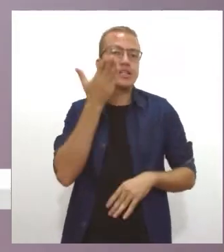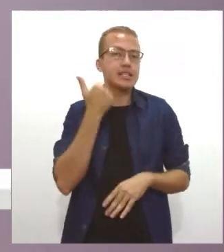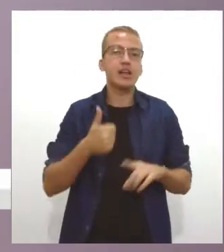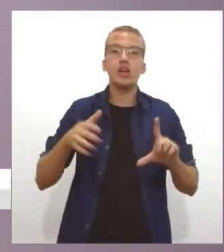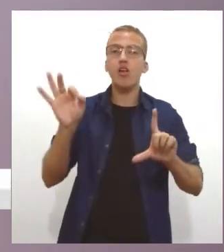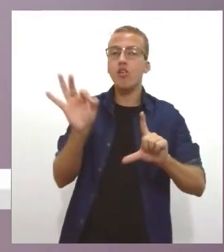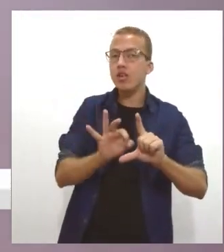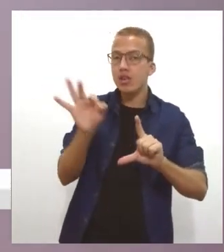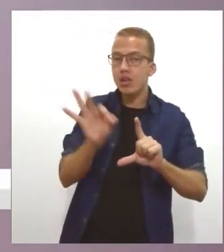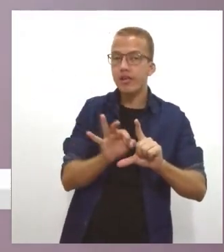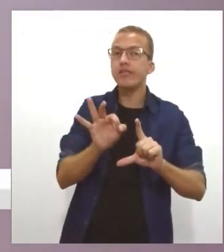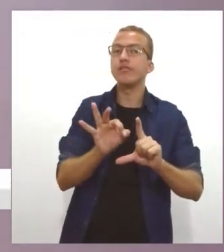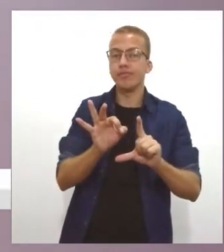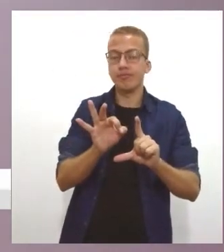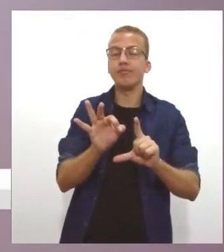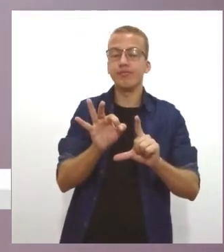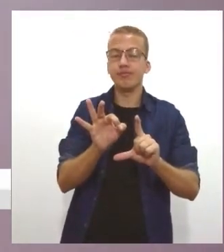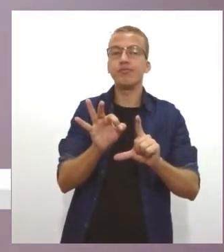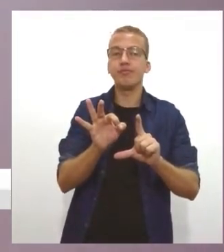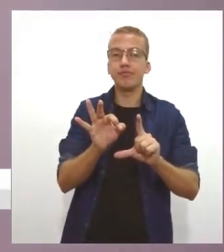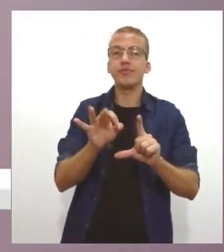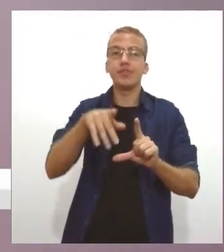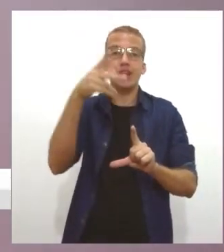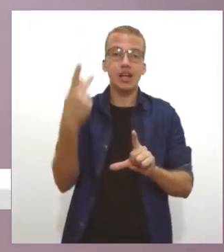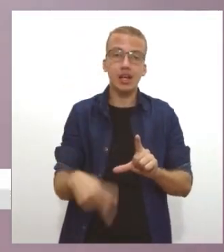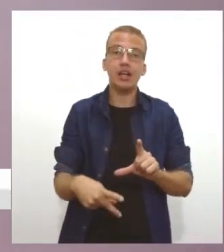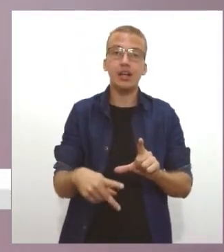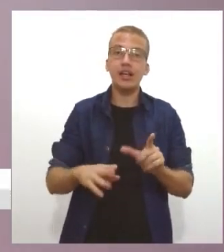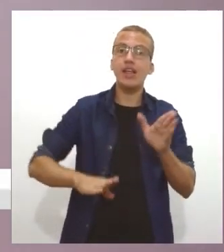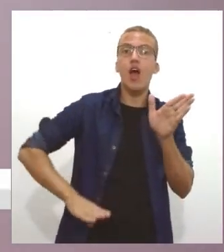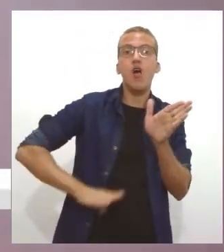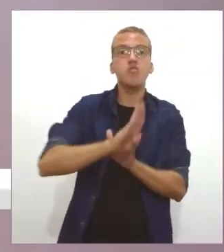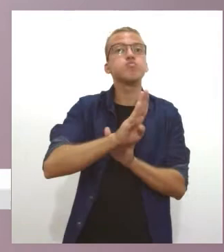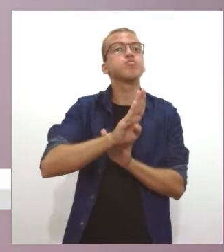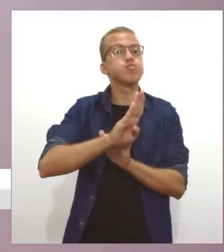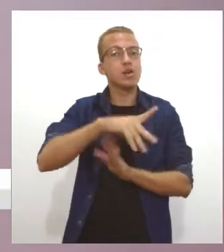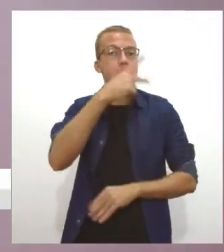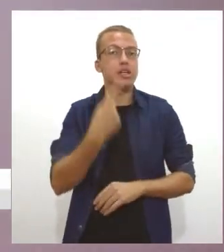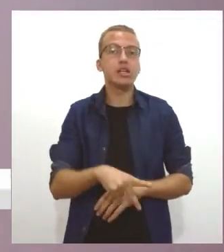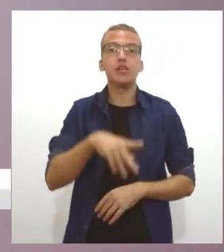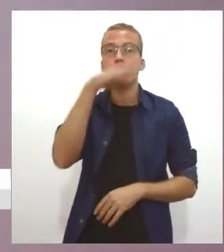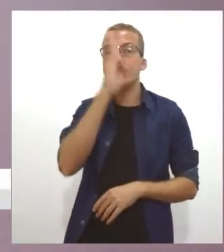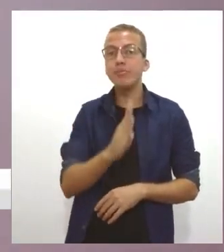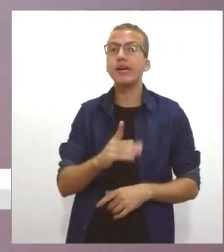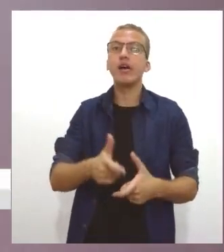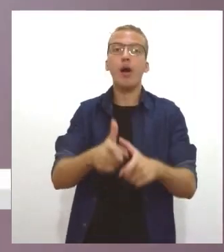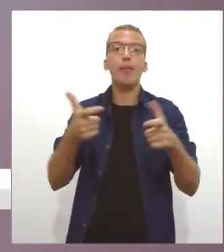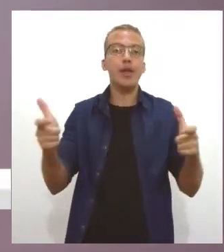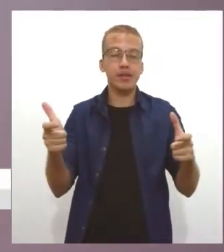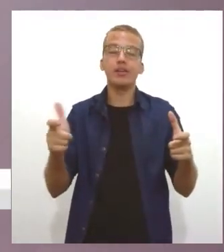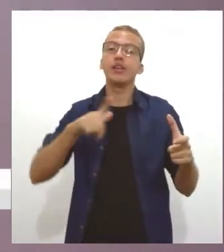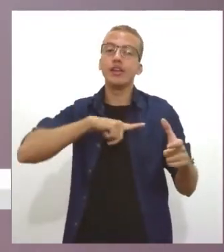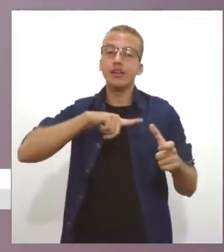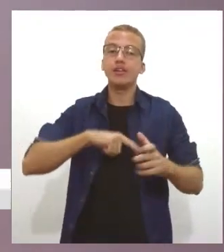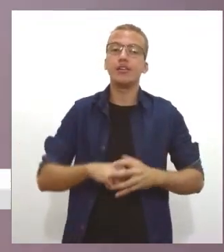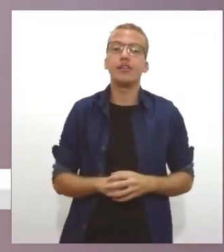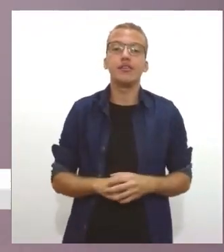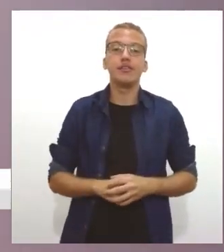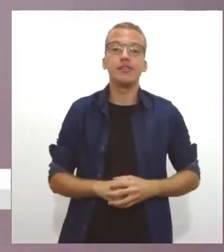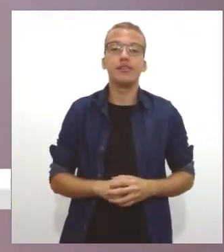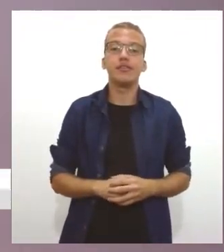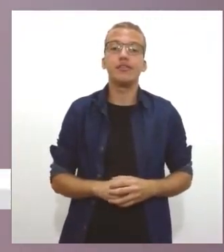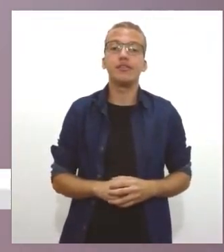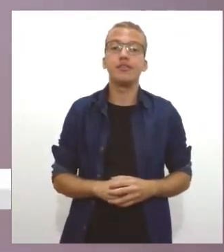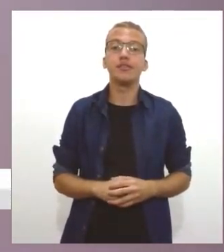classe baixa no Brasil, é um percentual muito alto. Digamos assim que é a maioria. Então, o Estado precisa cumprir com a sua